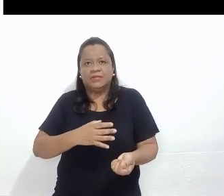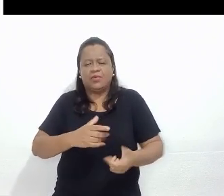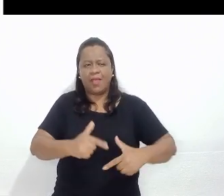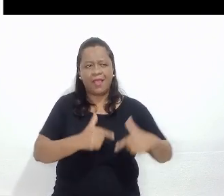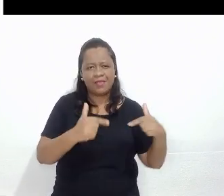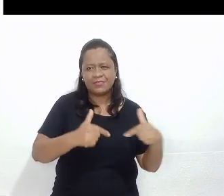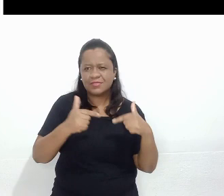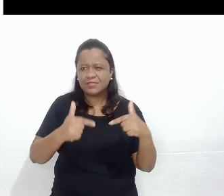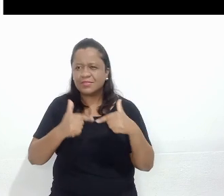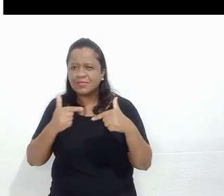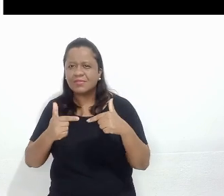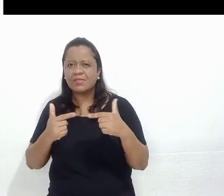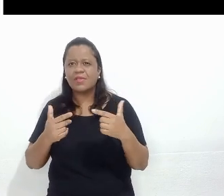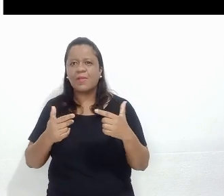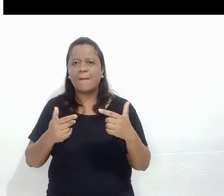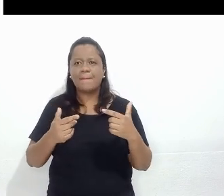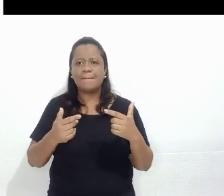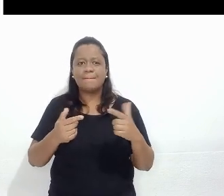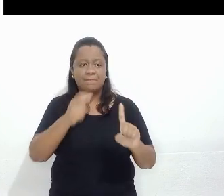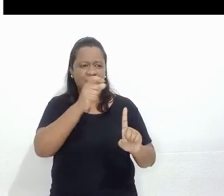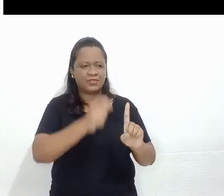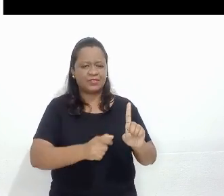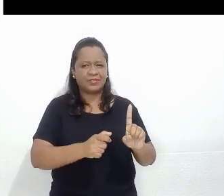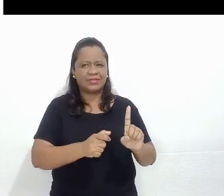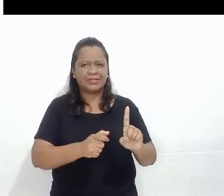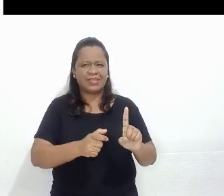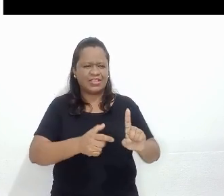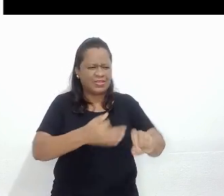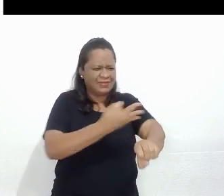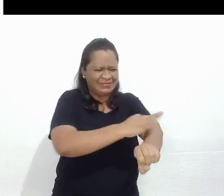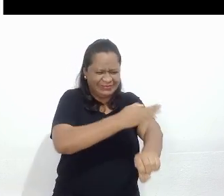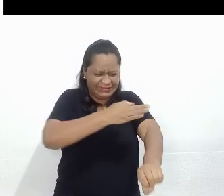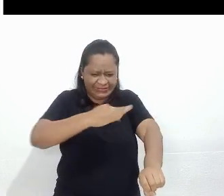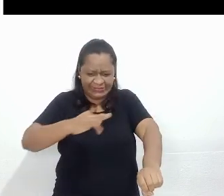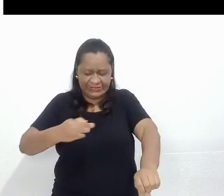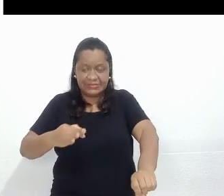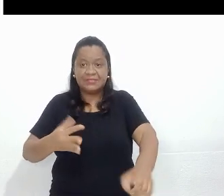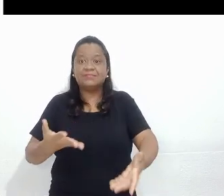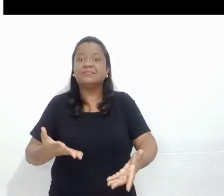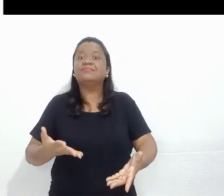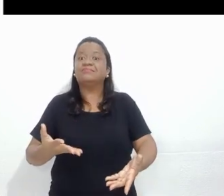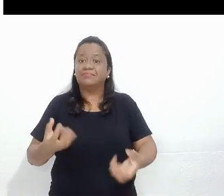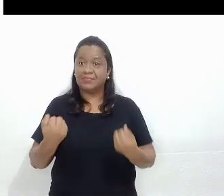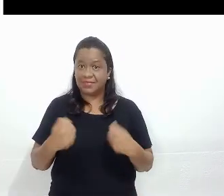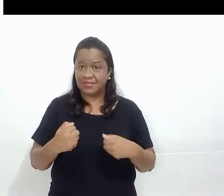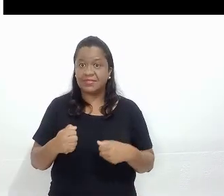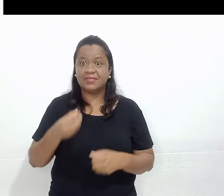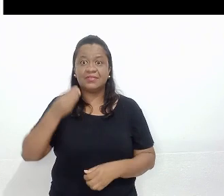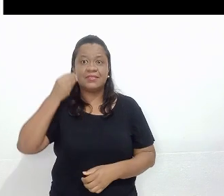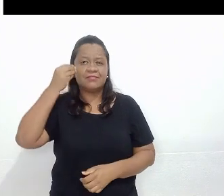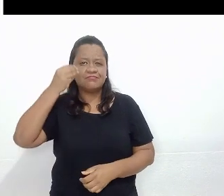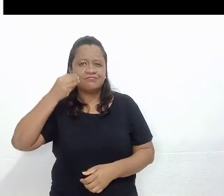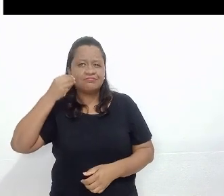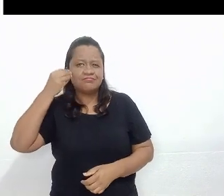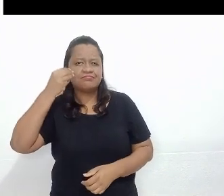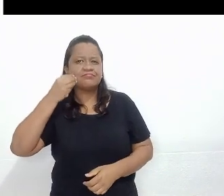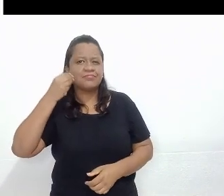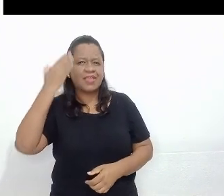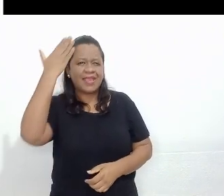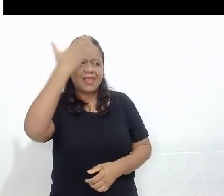se machuca e tem uma maquiagem toda específica, tudo isso, teste isso. Faça testes de tudo